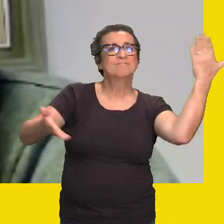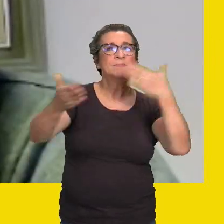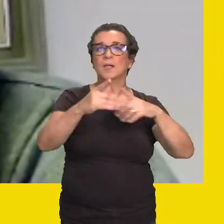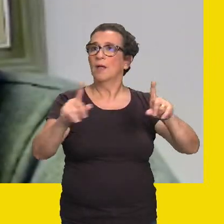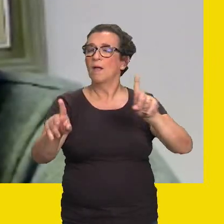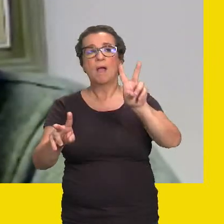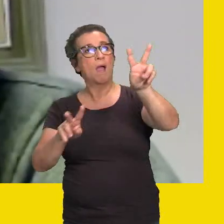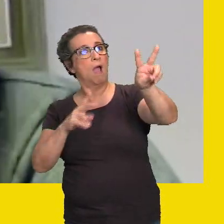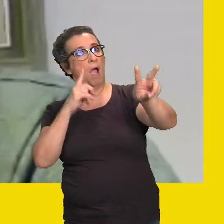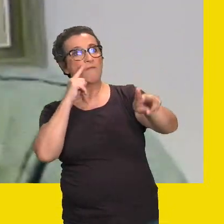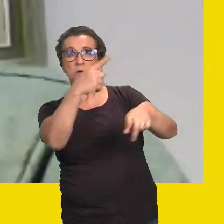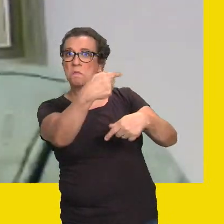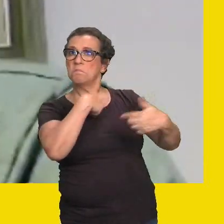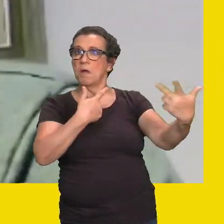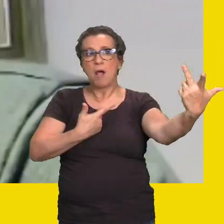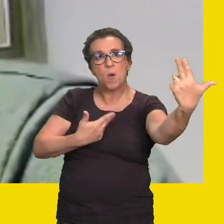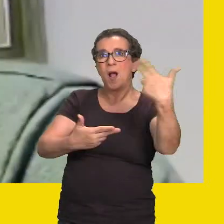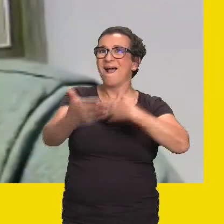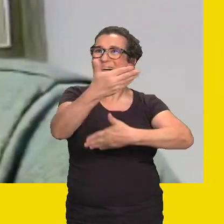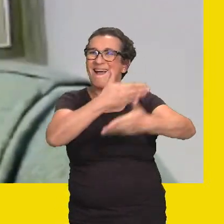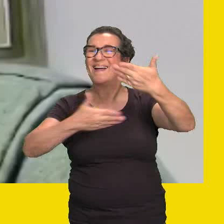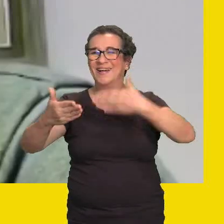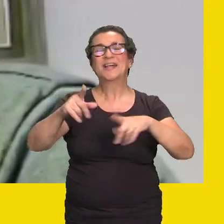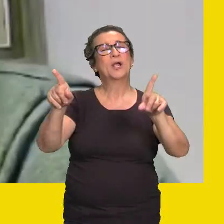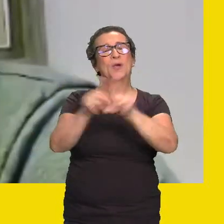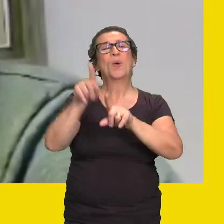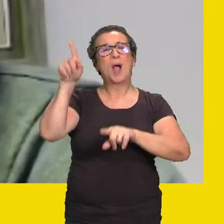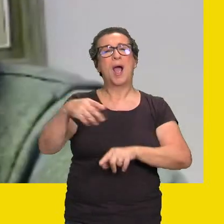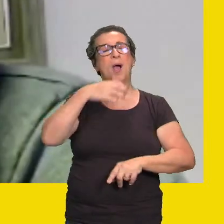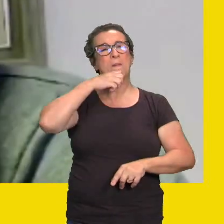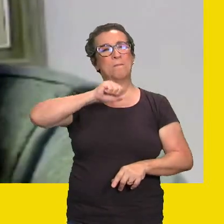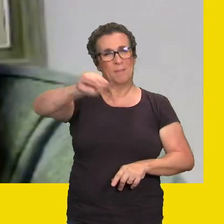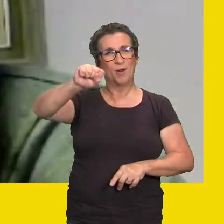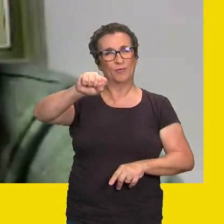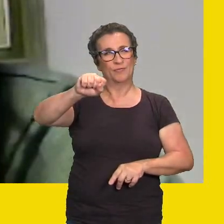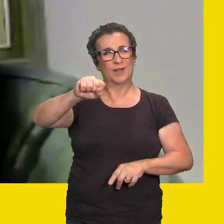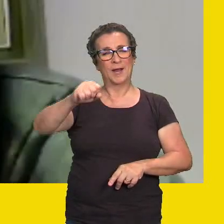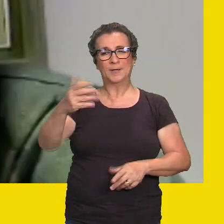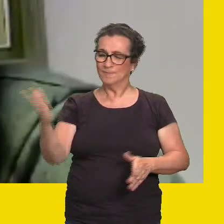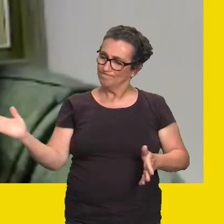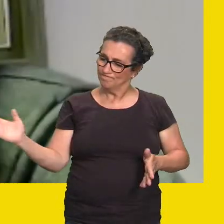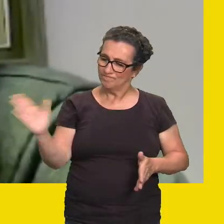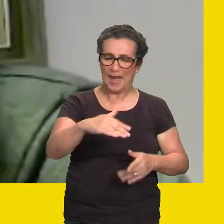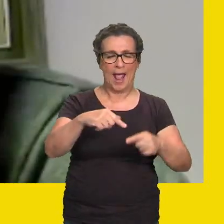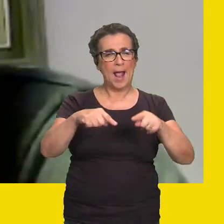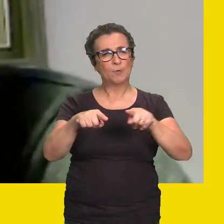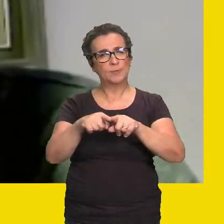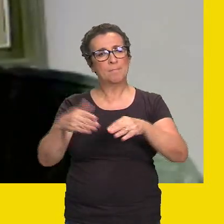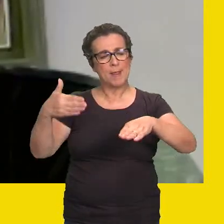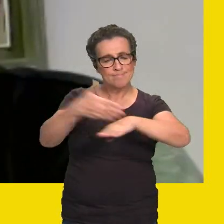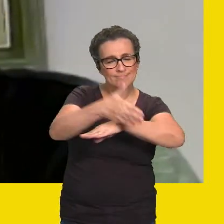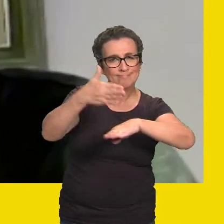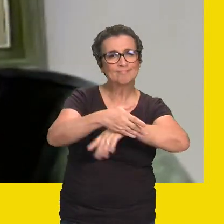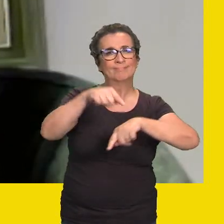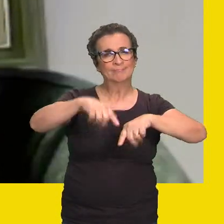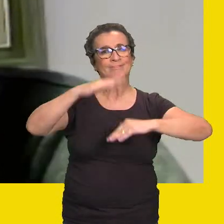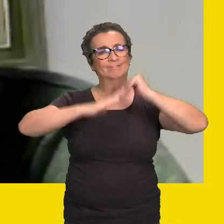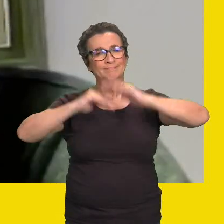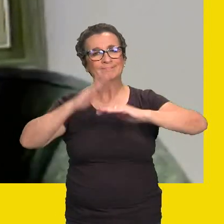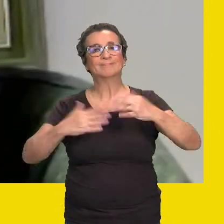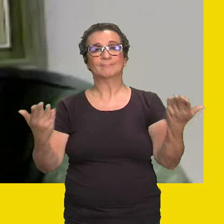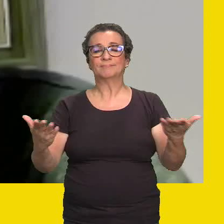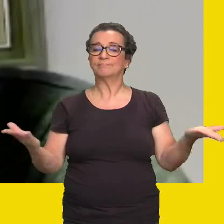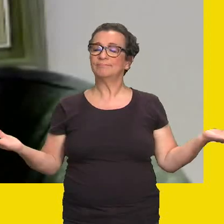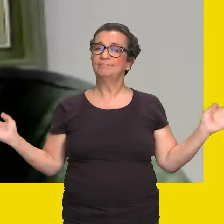Então, assim, como eu faço com que Paulo Freire faça parte da prática e da formação, é trazendo esses